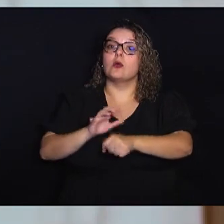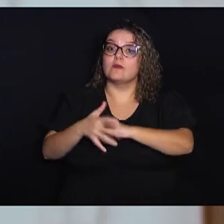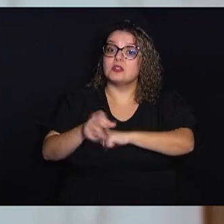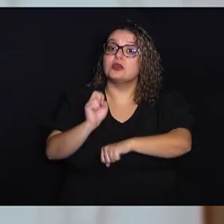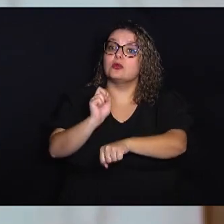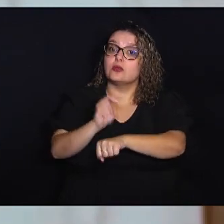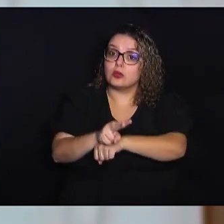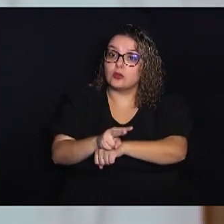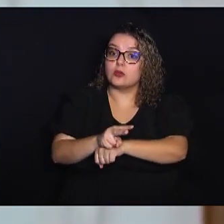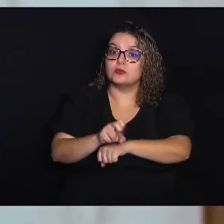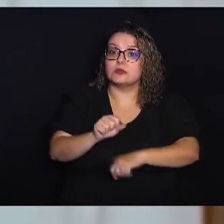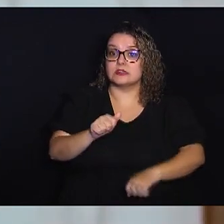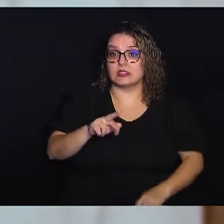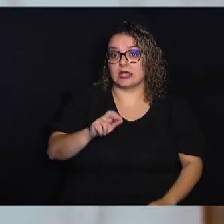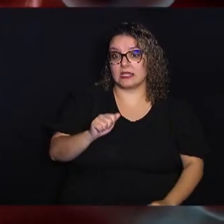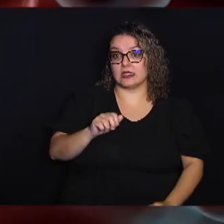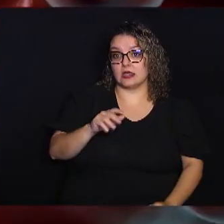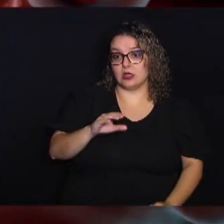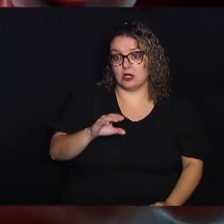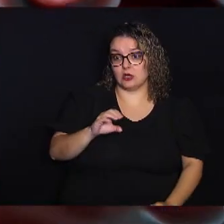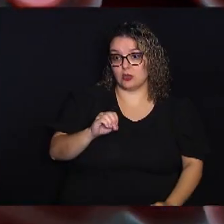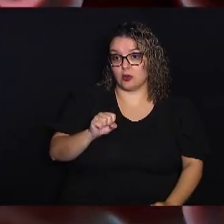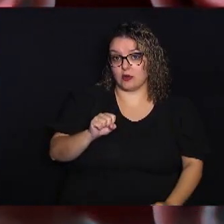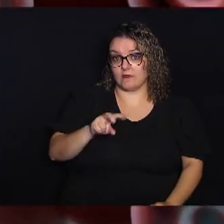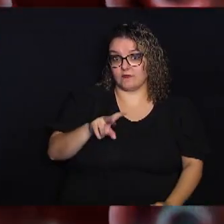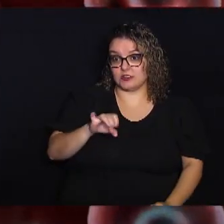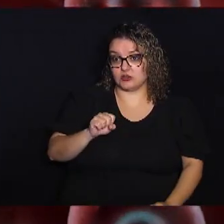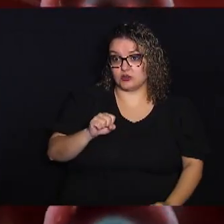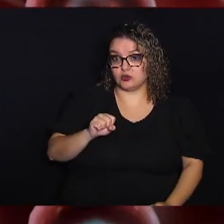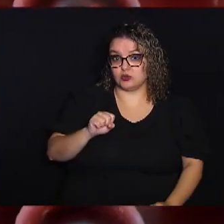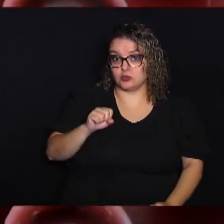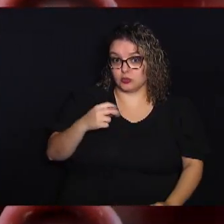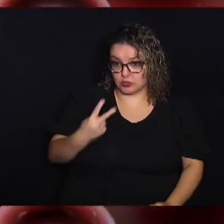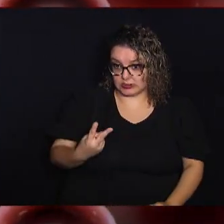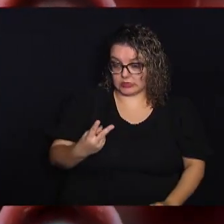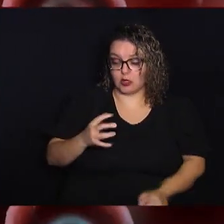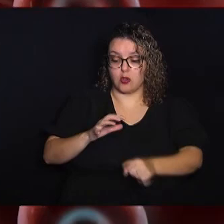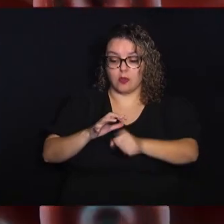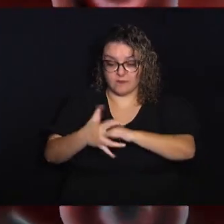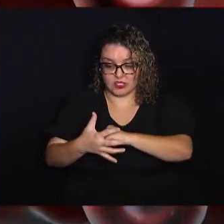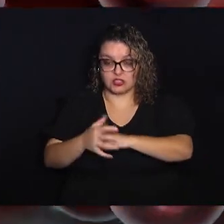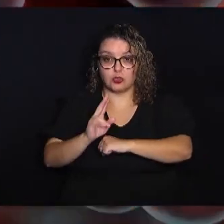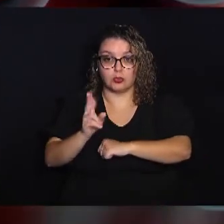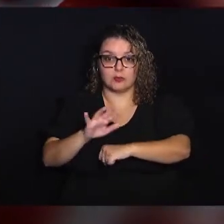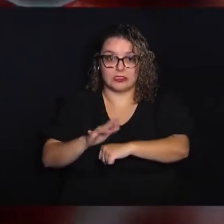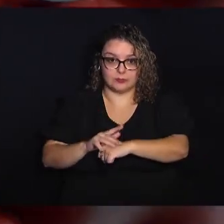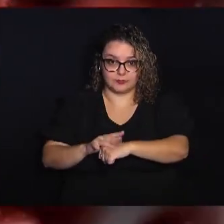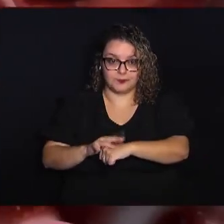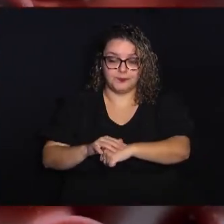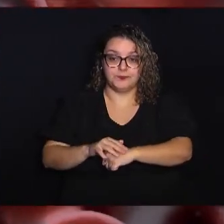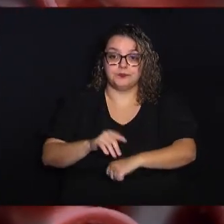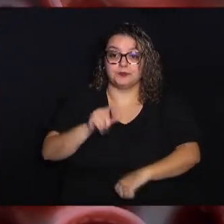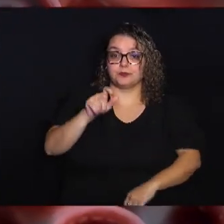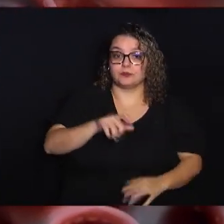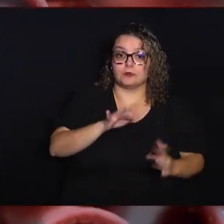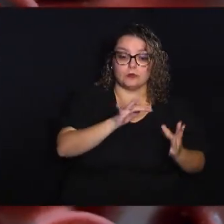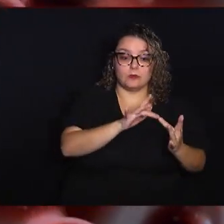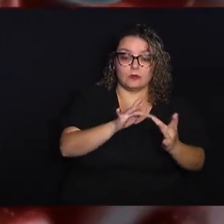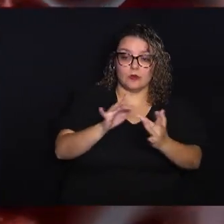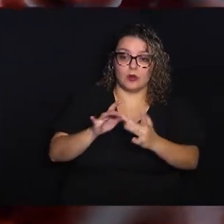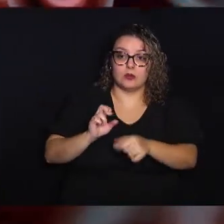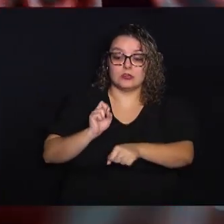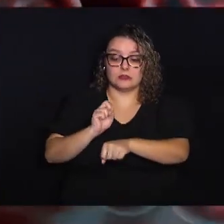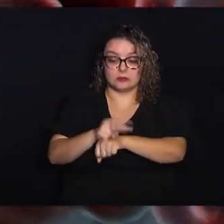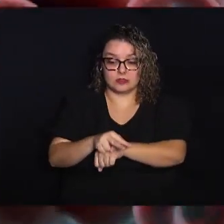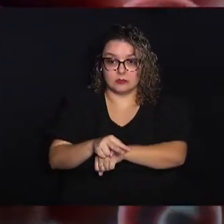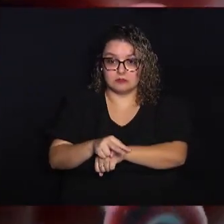que o SARS-CoV-2 é o nome desse vírus. E aí, Covid é o nome da doença. porque existem pessoas que vão ter contato com esse vírus